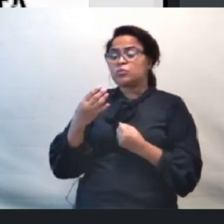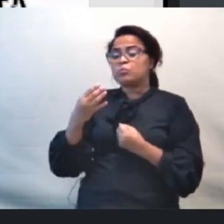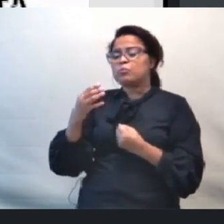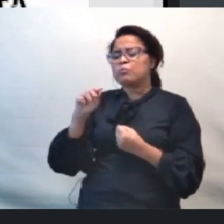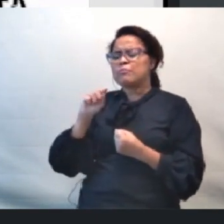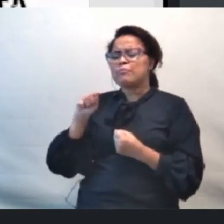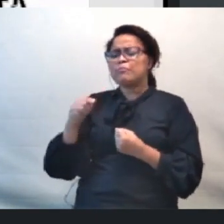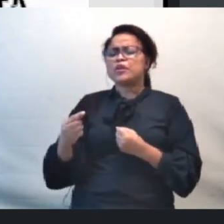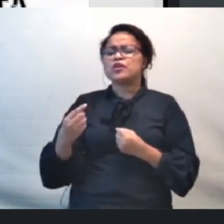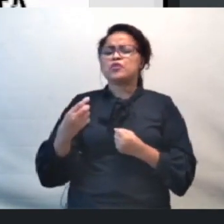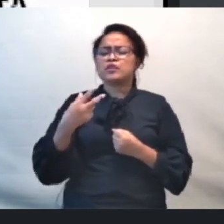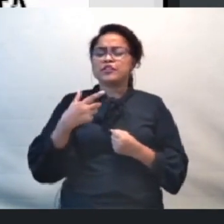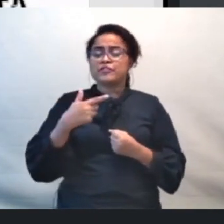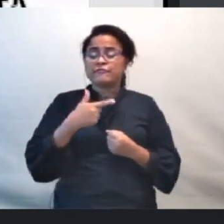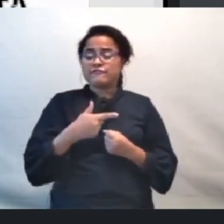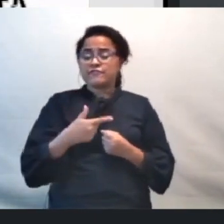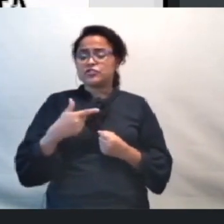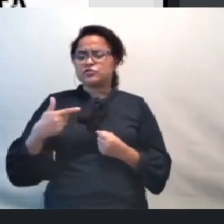COP, meta anual de 4.000.